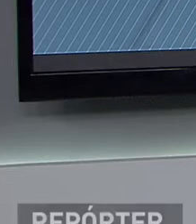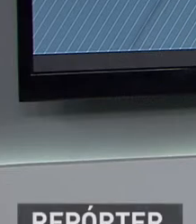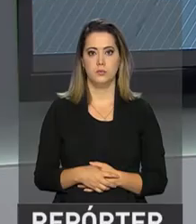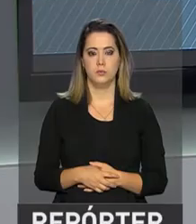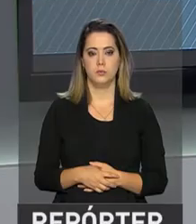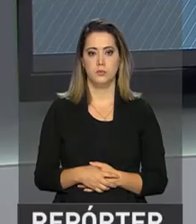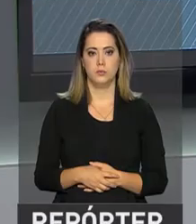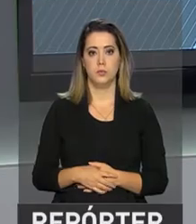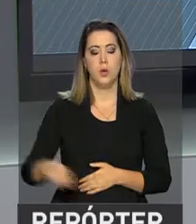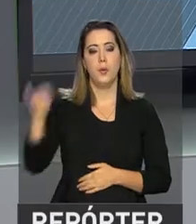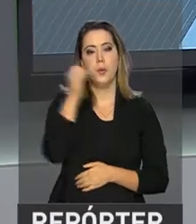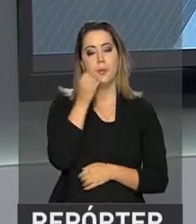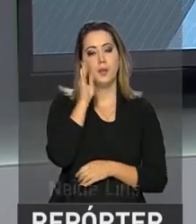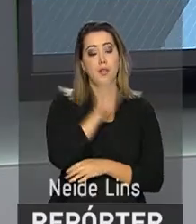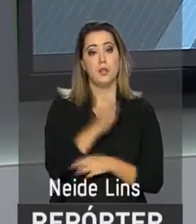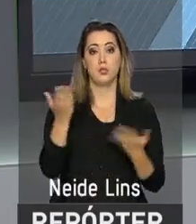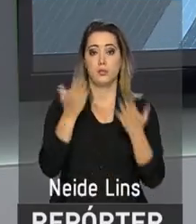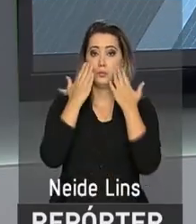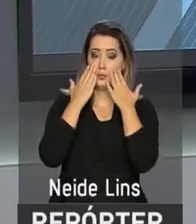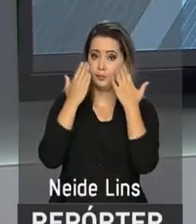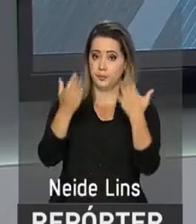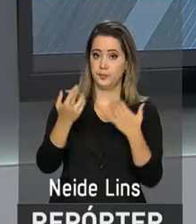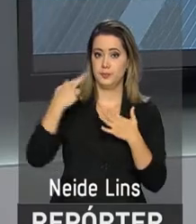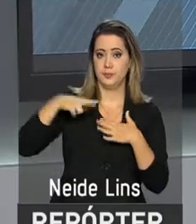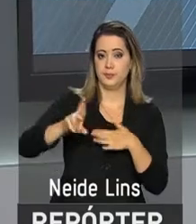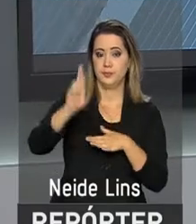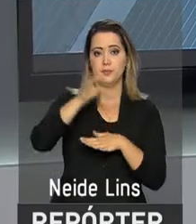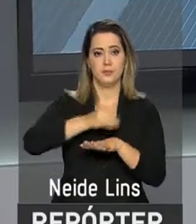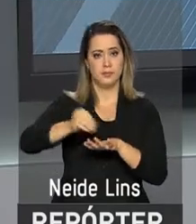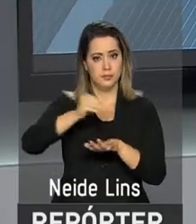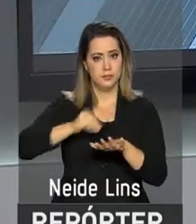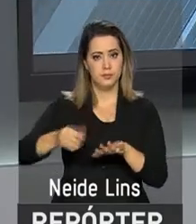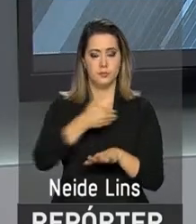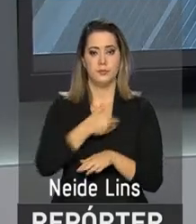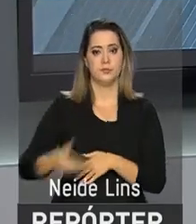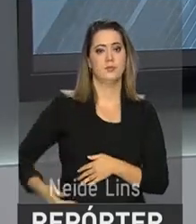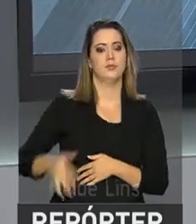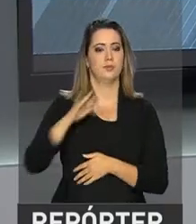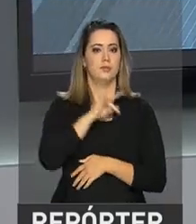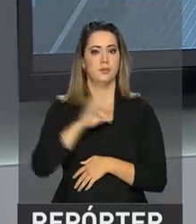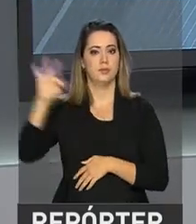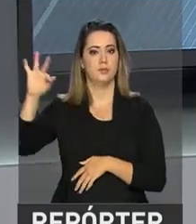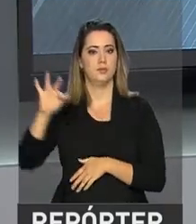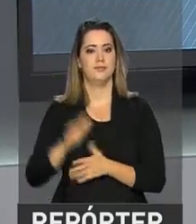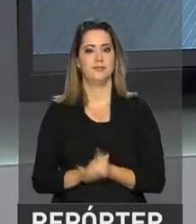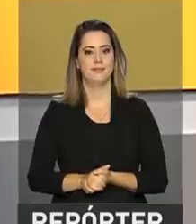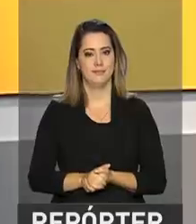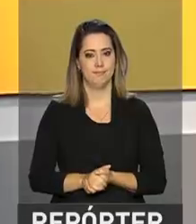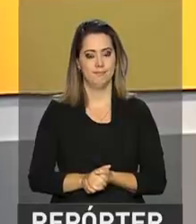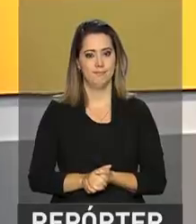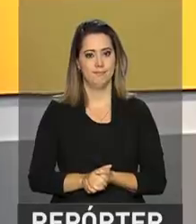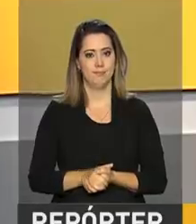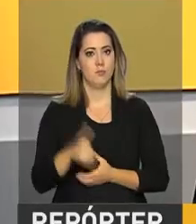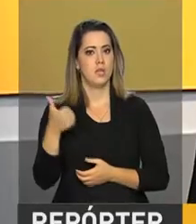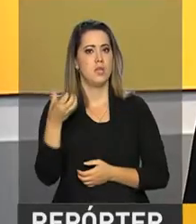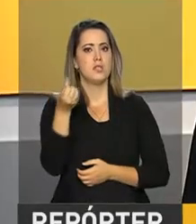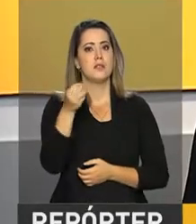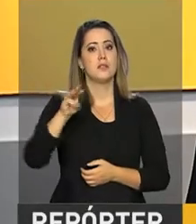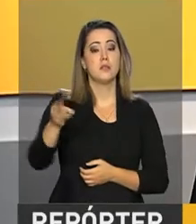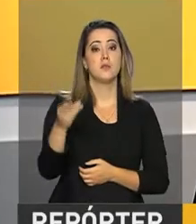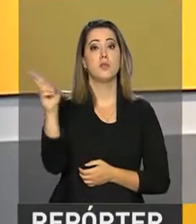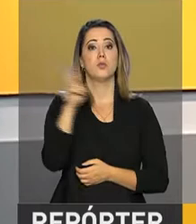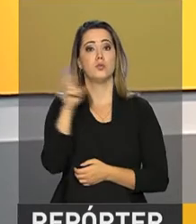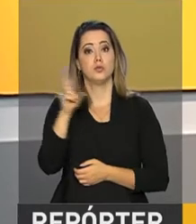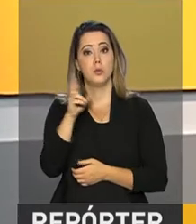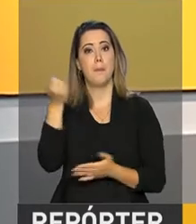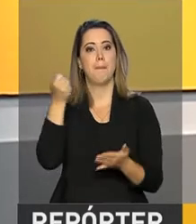olá boa tarde no ar mais uma edição do repórter nbr com as notícias do governo federal 16 milhões de